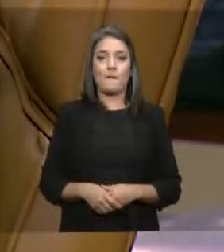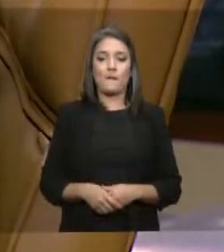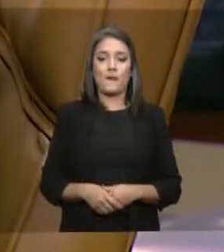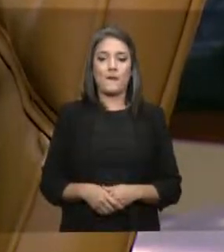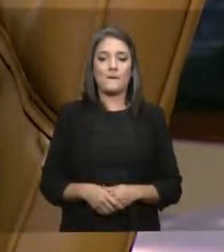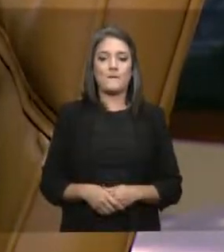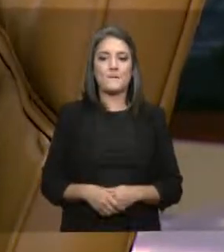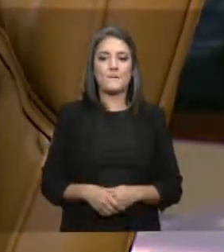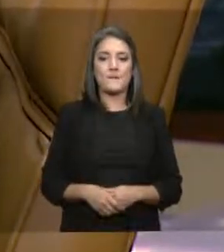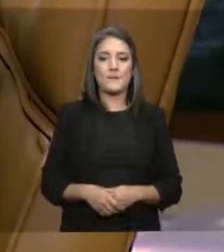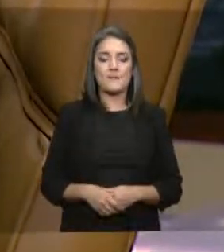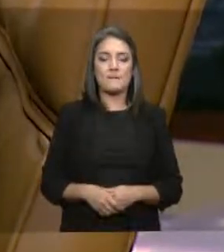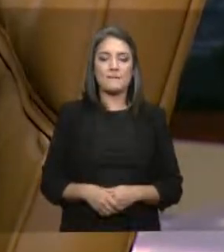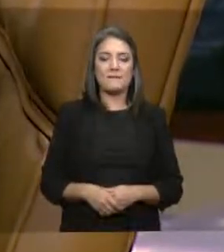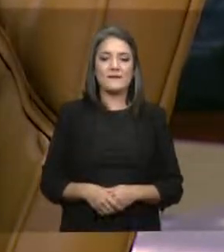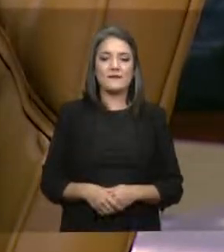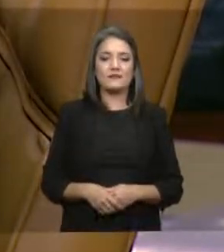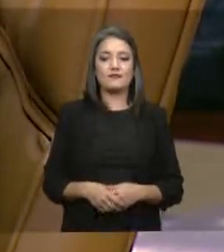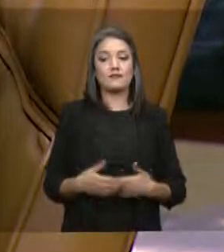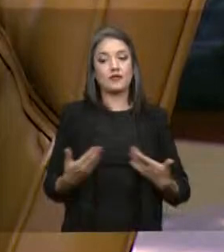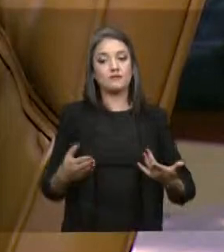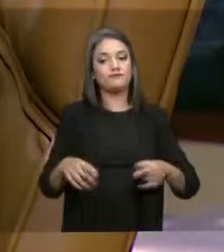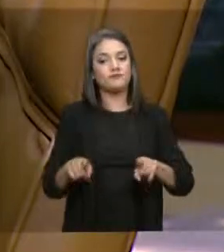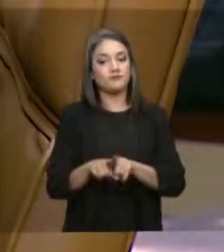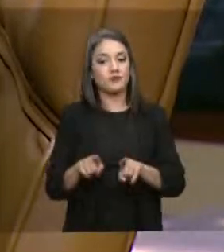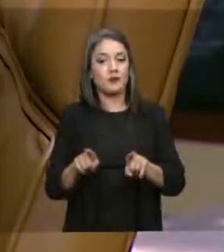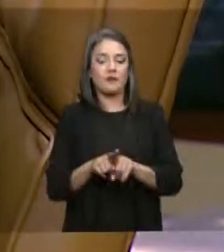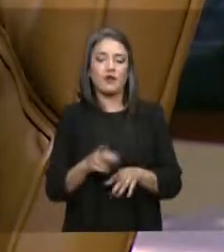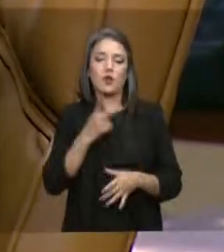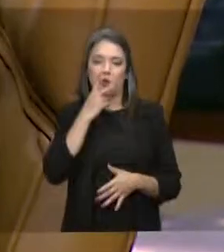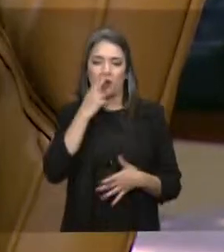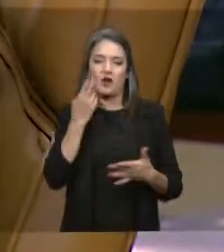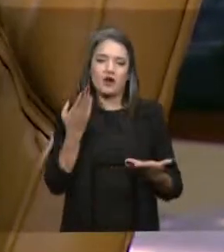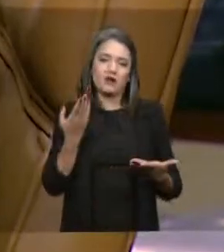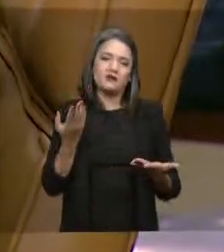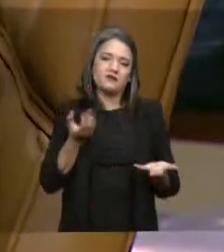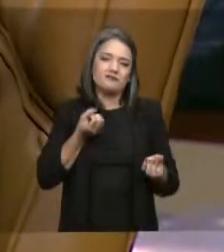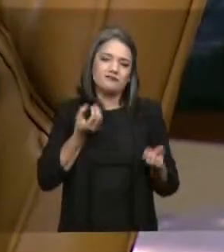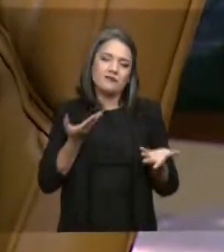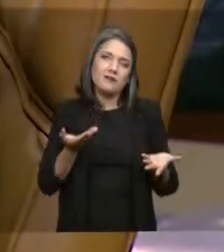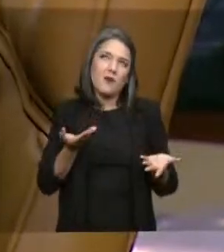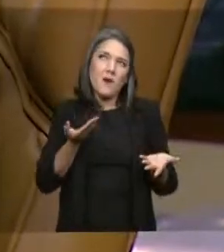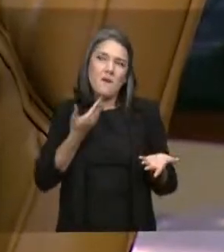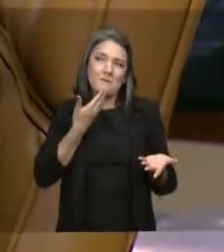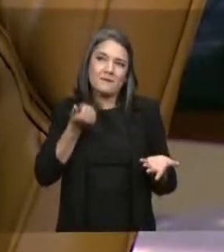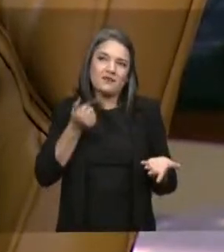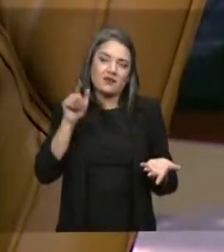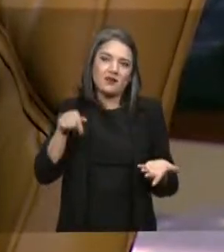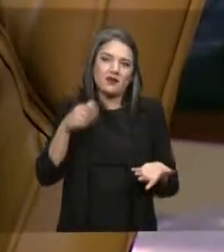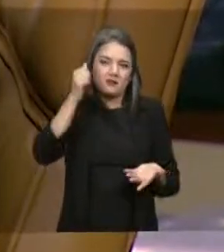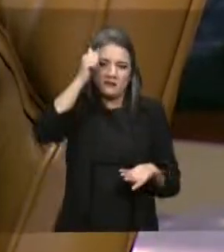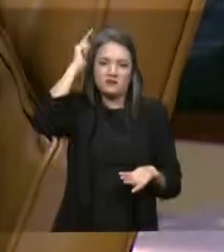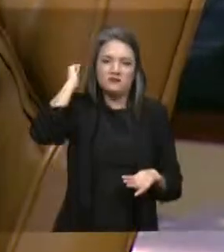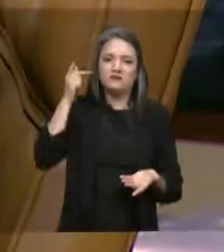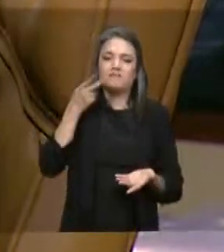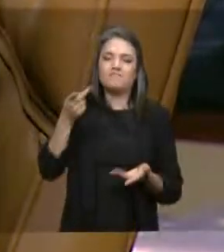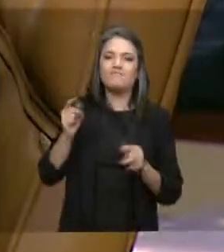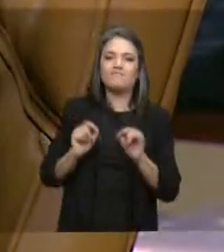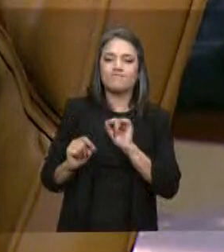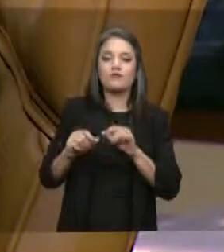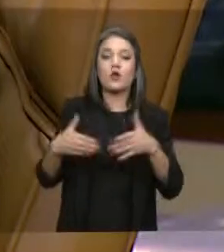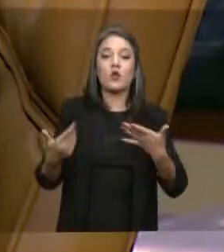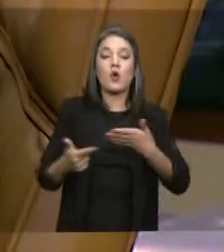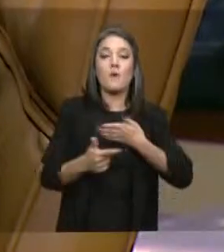Ministro Alexandre eu acho que vale a pena e talvez sua excelência seja melhor pessoa fazer esse registro do papel